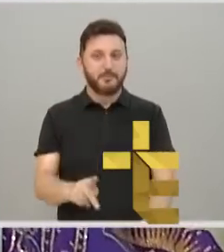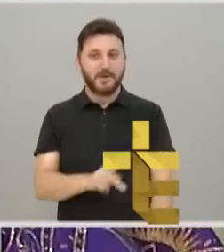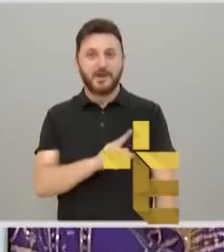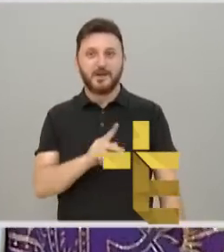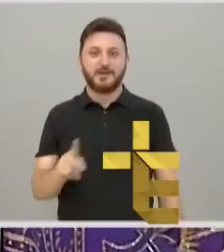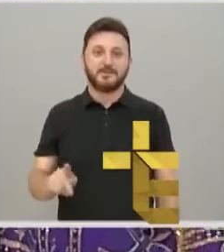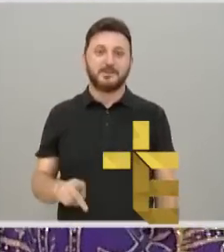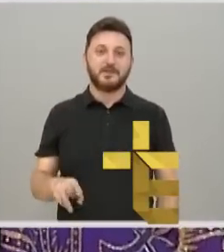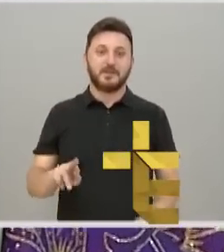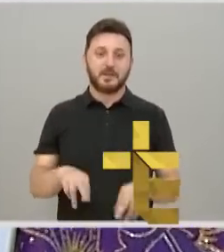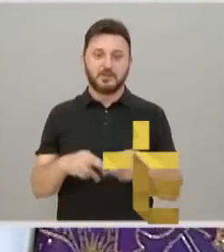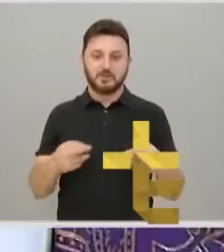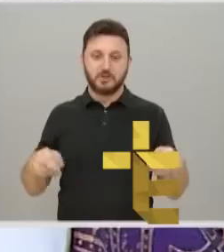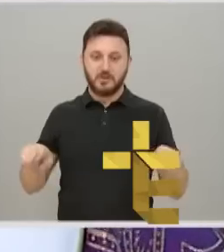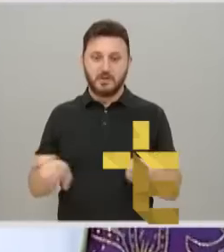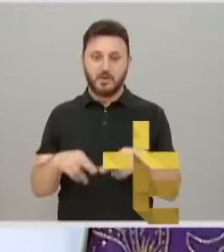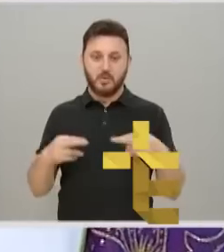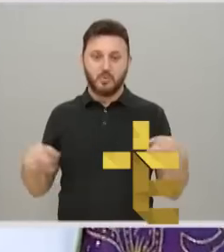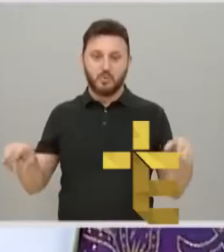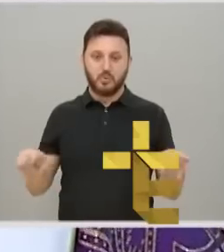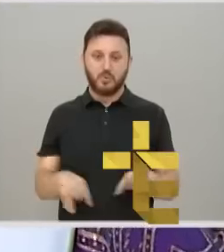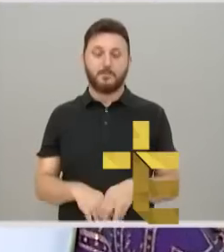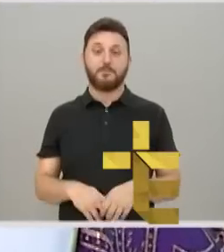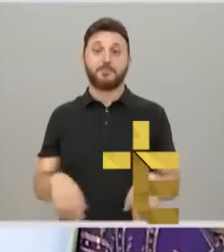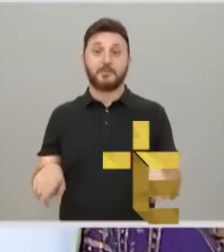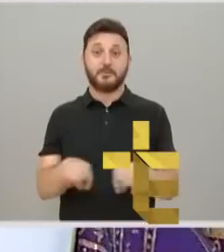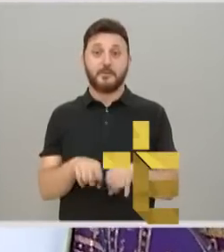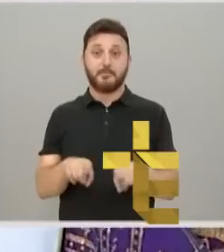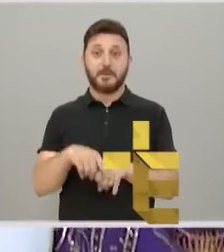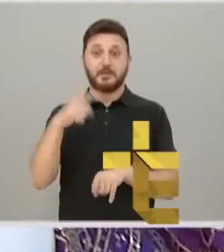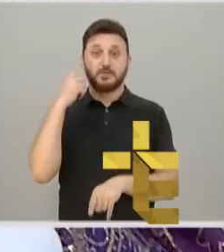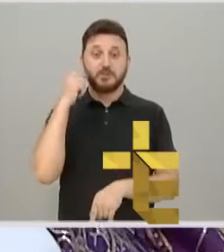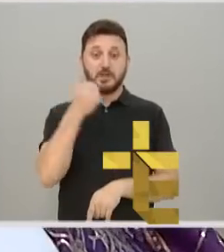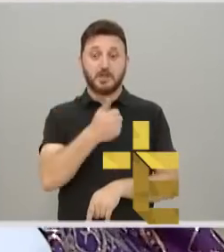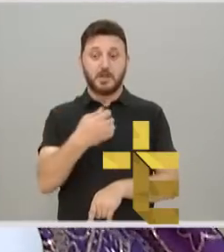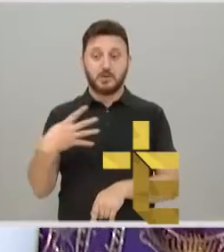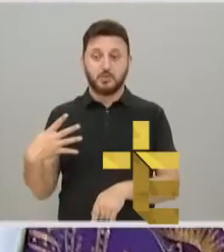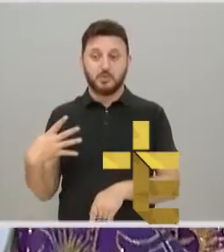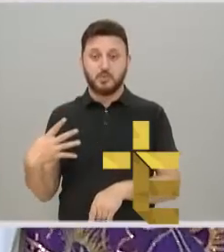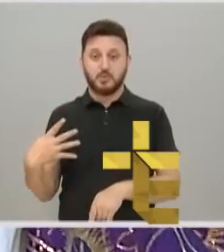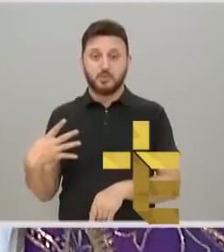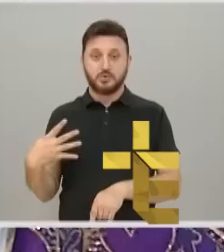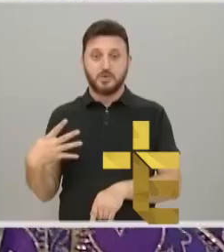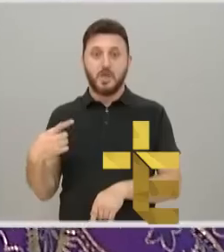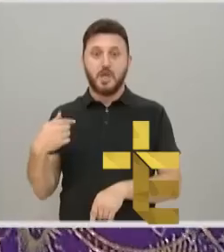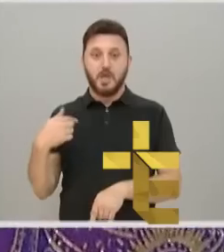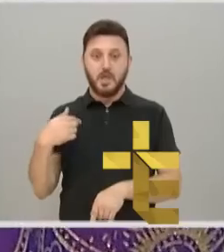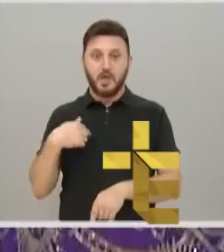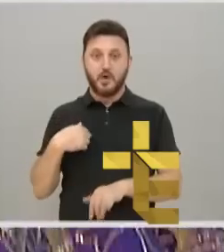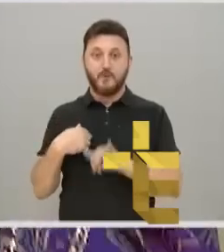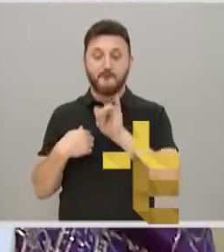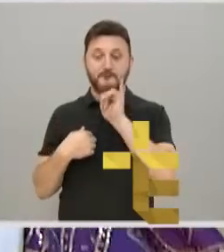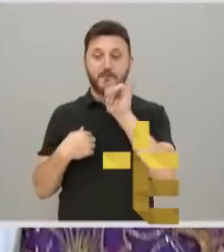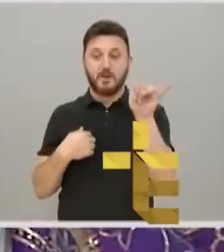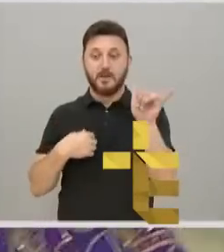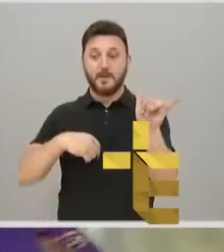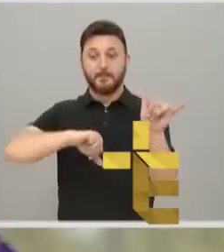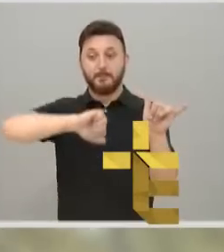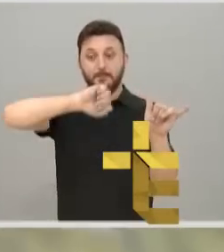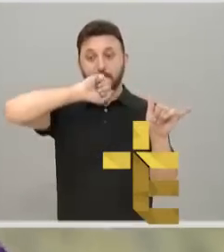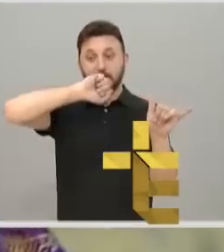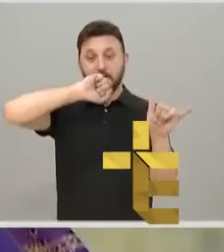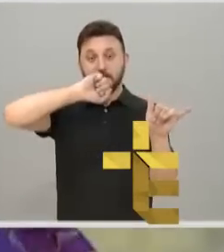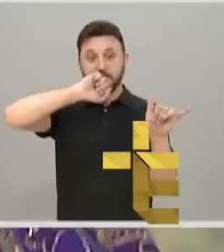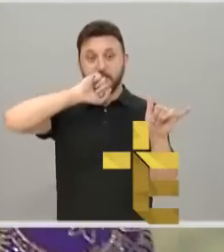Espiritual. Depois, dia 14, não está aqui, mas eu acabei de falar com o bispo, eu vou